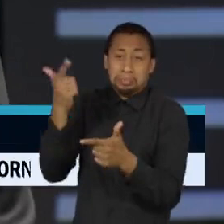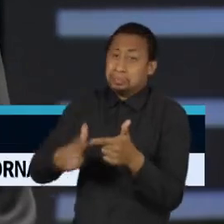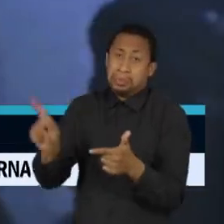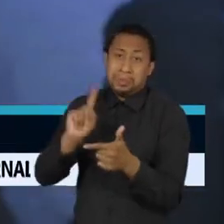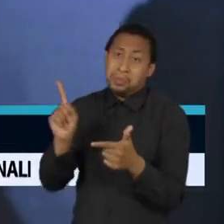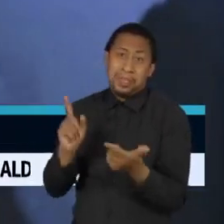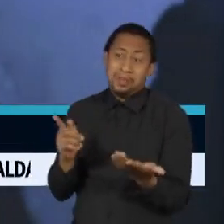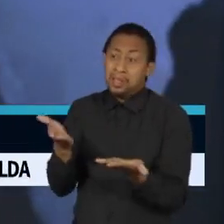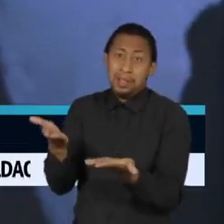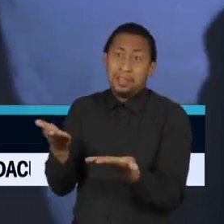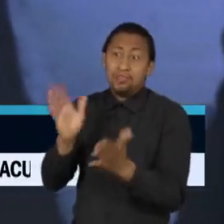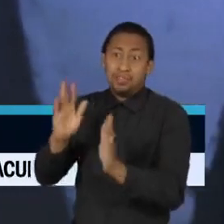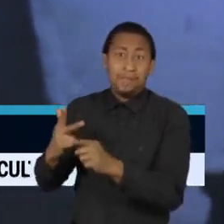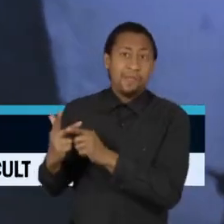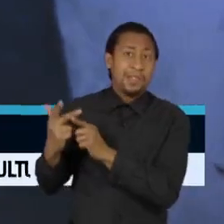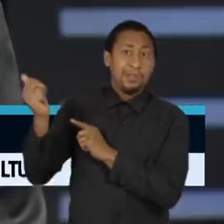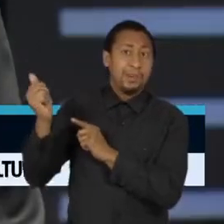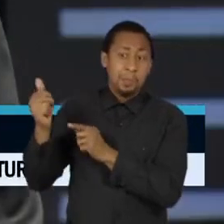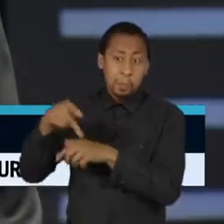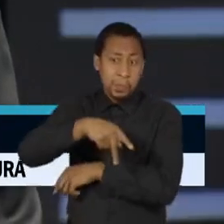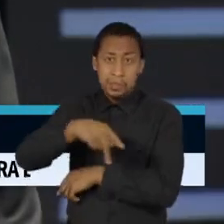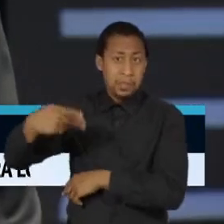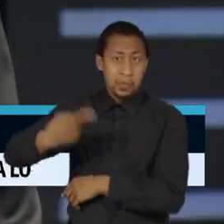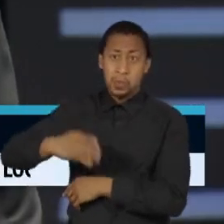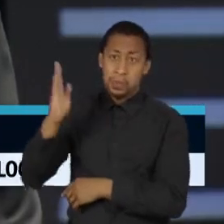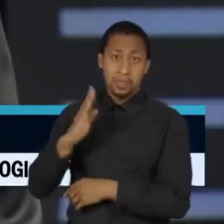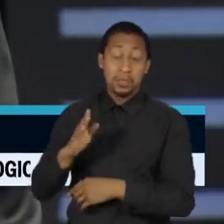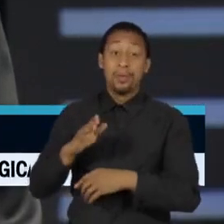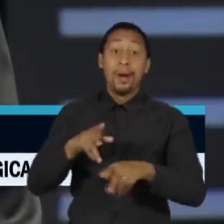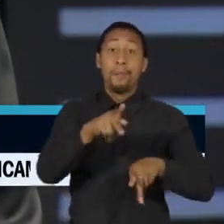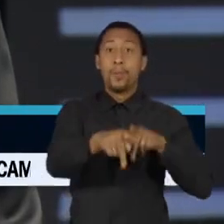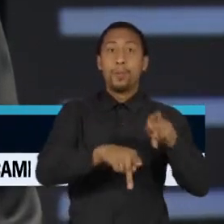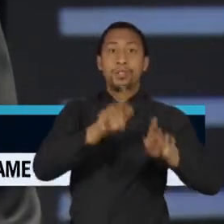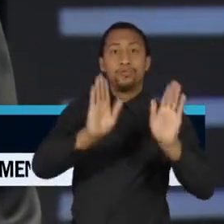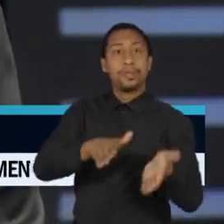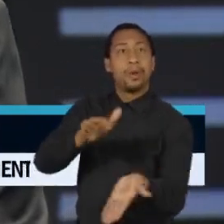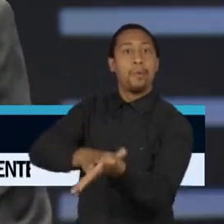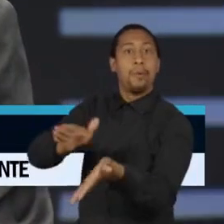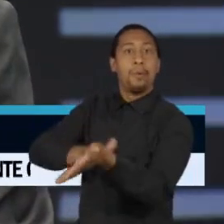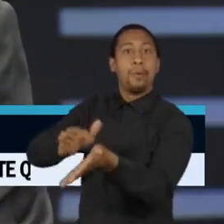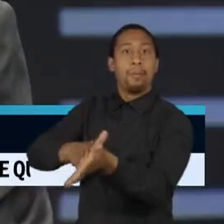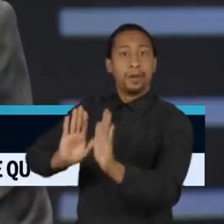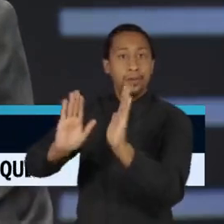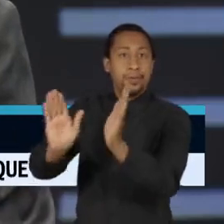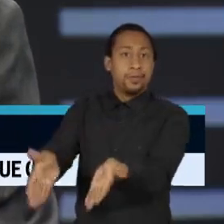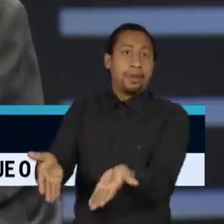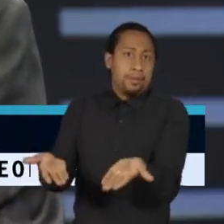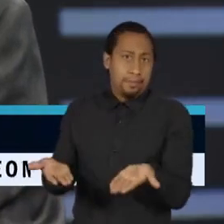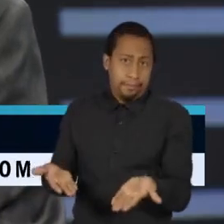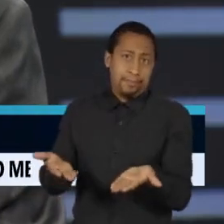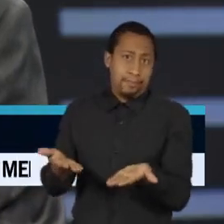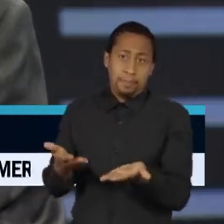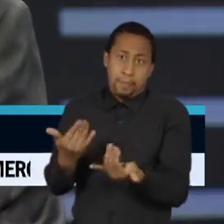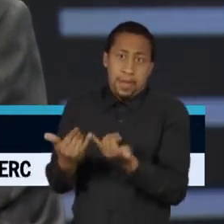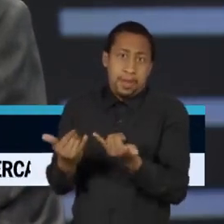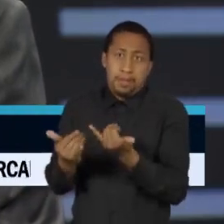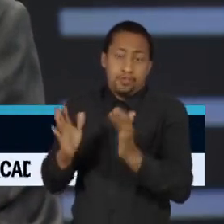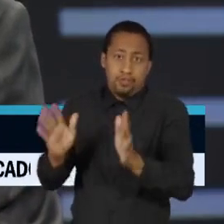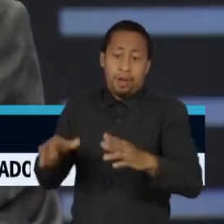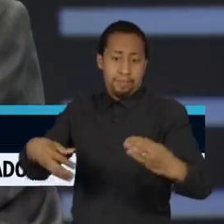República, de fato. Aliás, está sendo cobrado como tal, já, né? Como presidente da República.